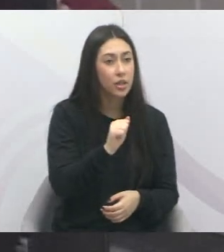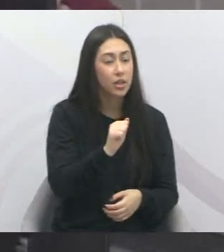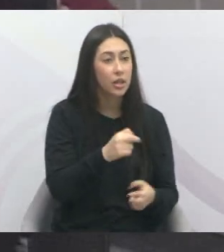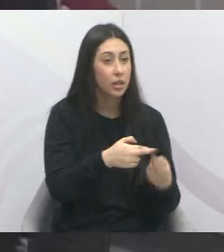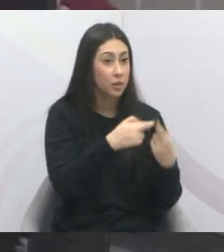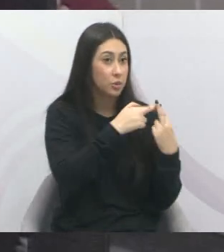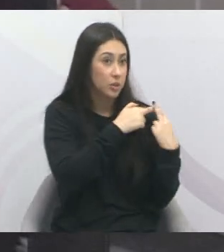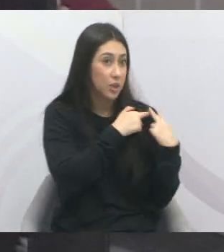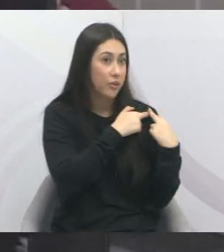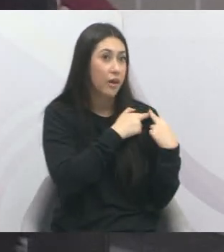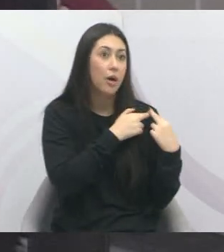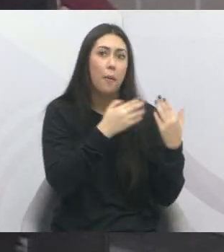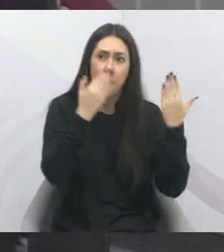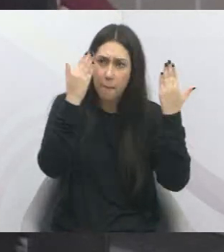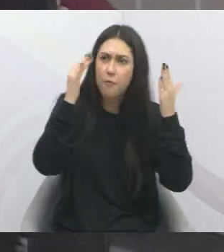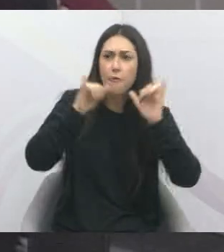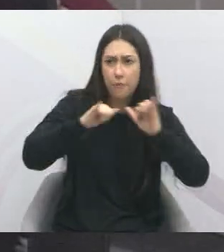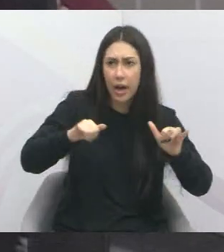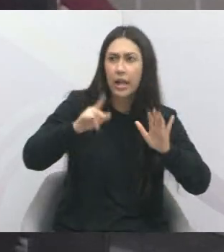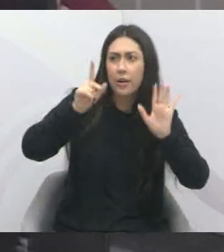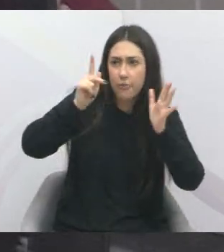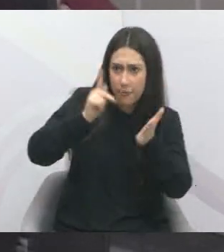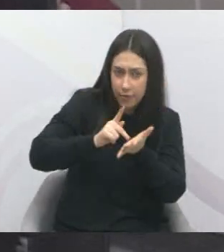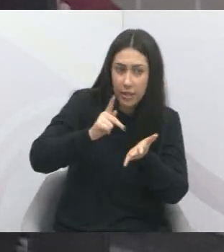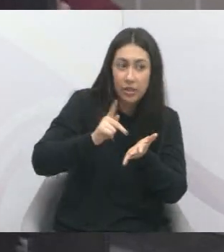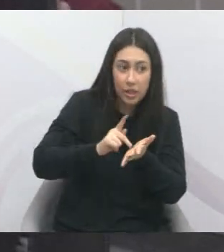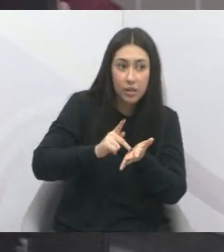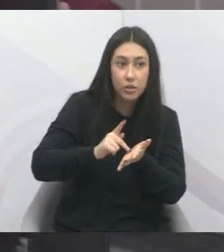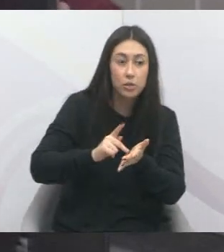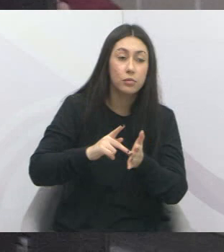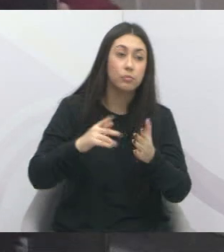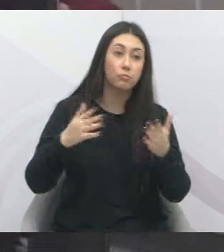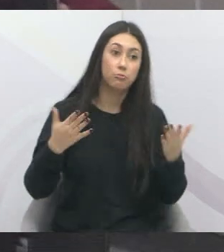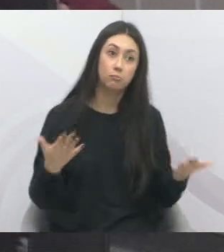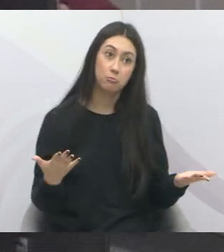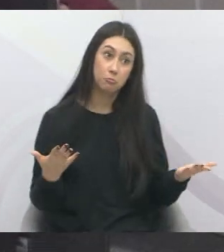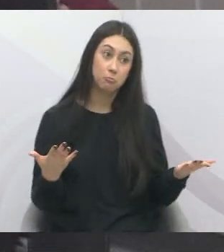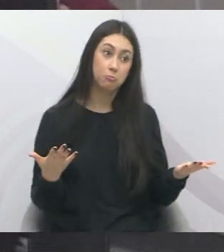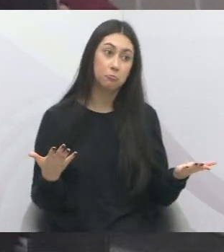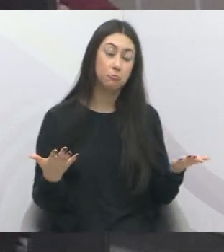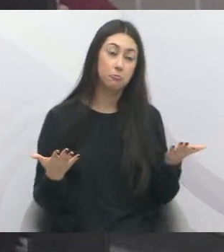unidade, atesta que aquilo está correto. E há uma